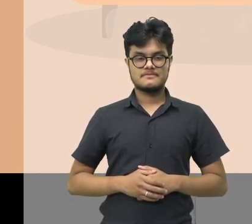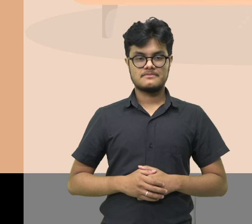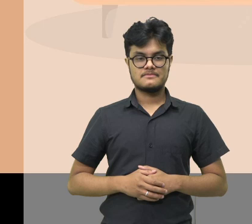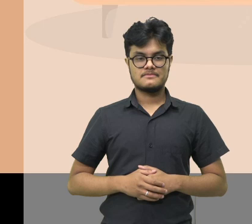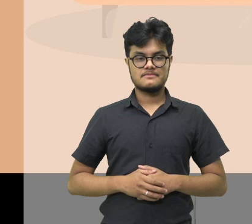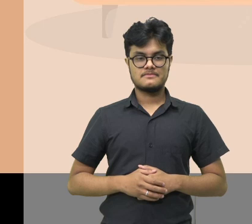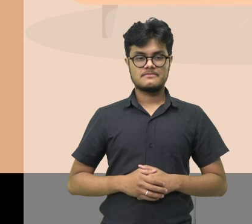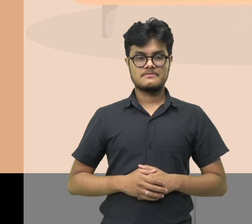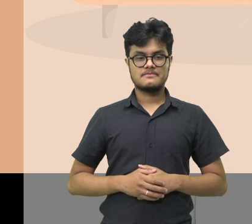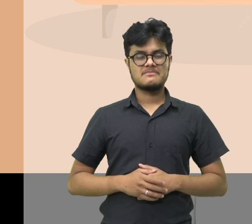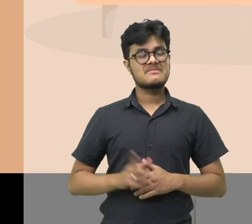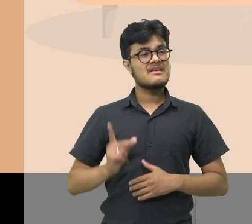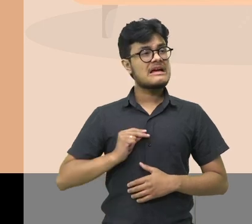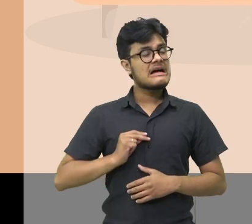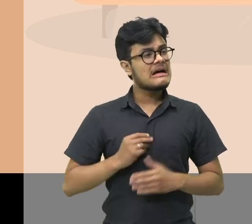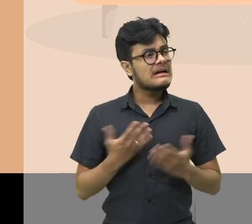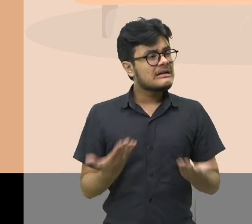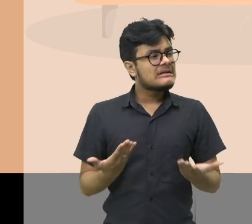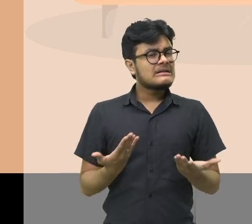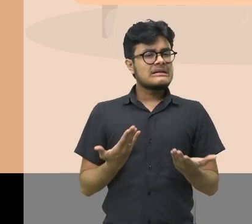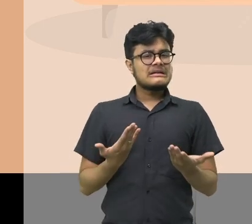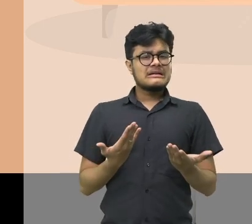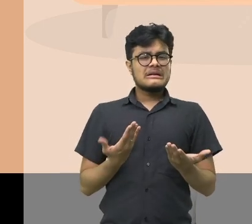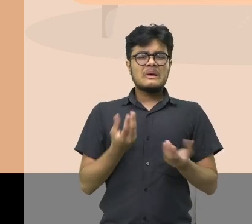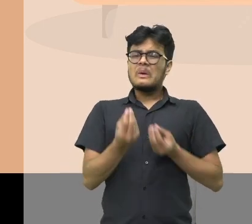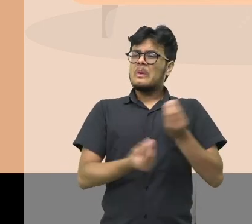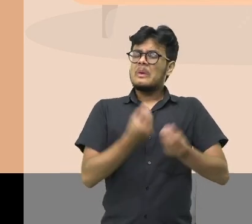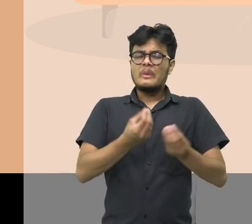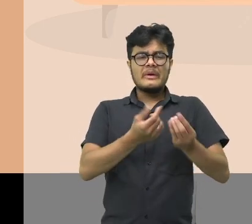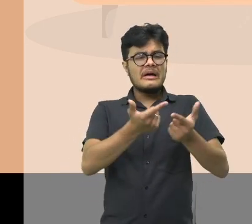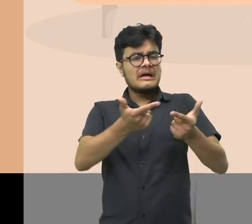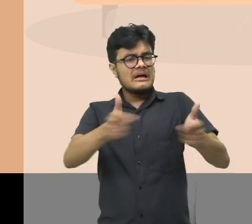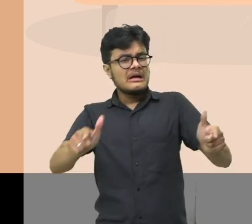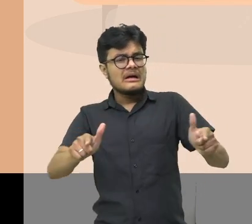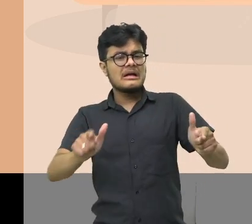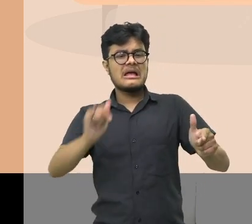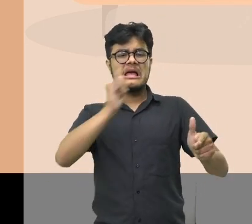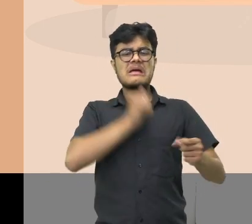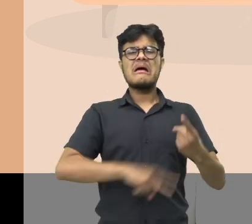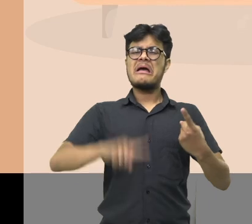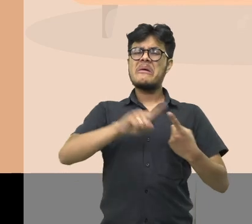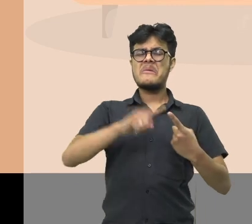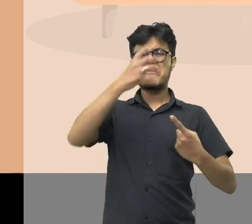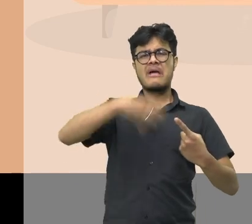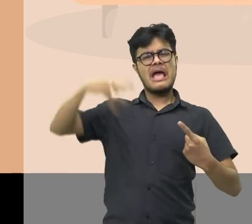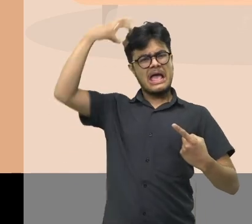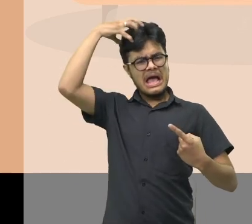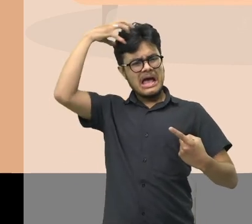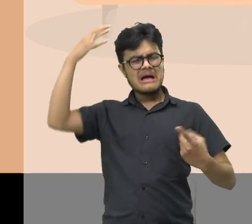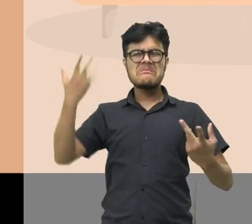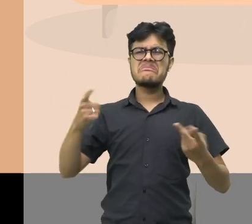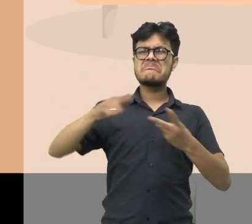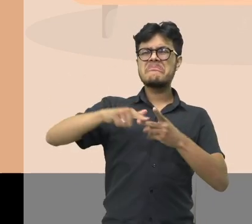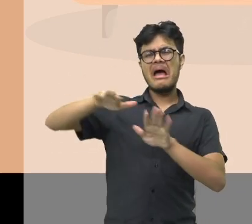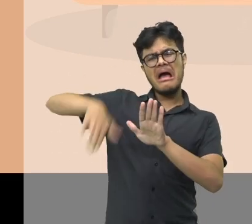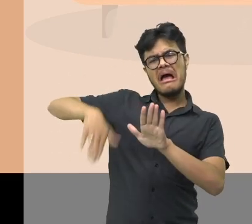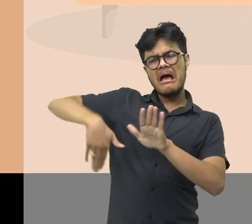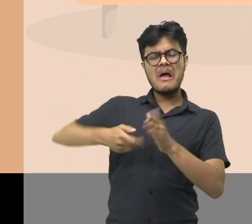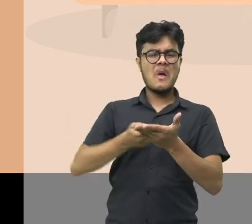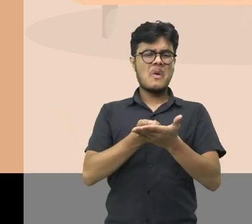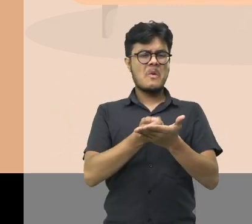Poxa, por que os brinquedos para as meninas não têm aventuras? Sempre são sobre princesas, praias,